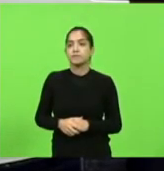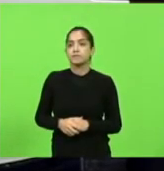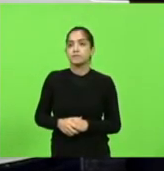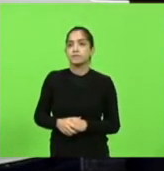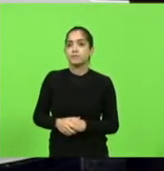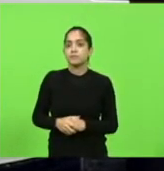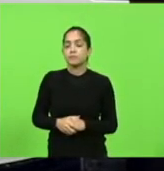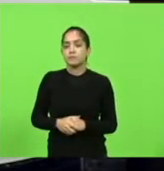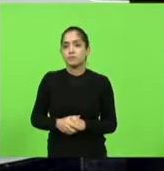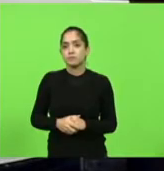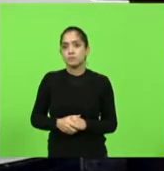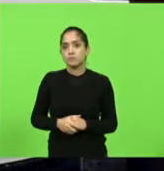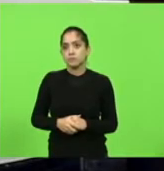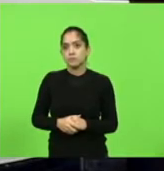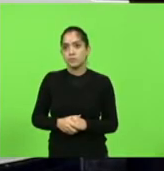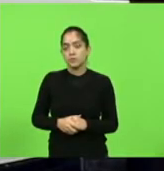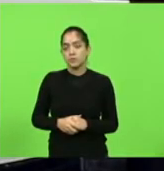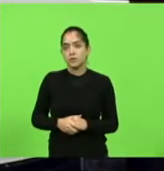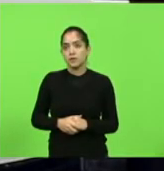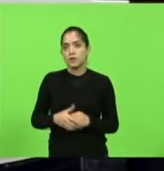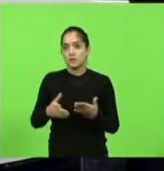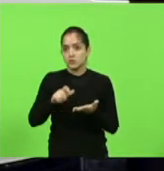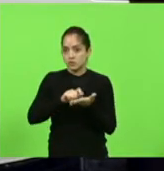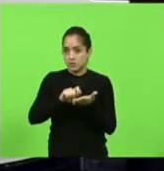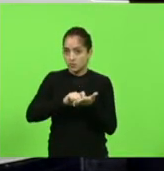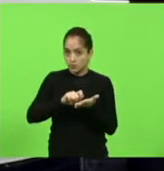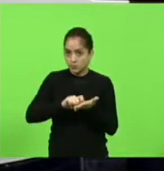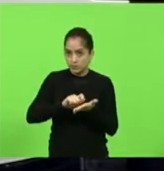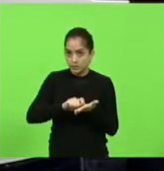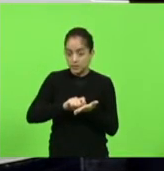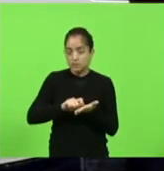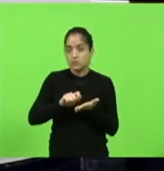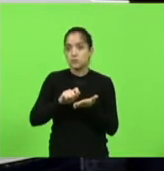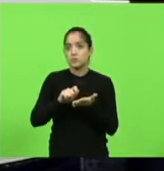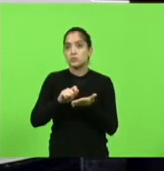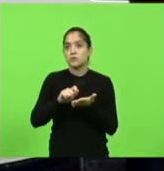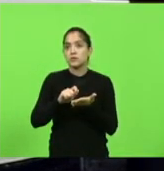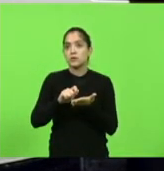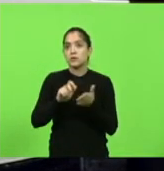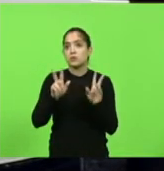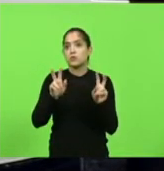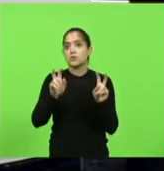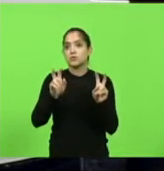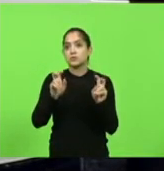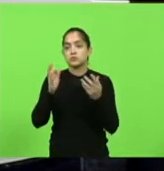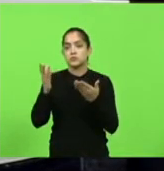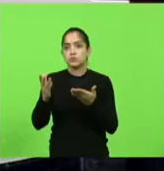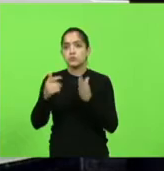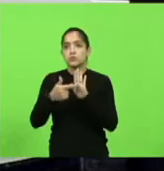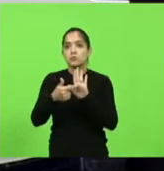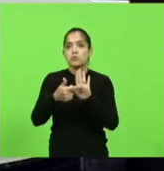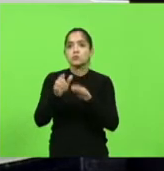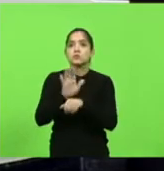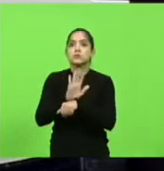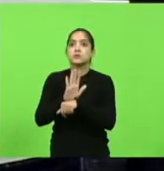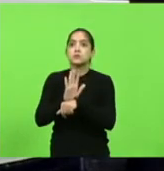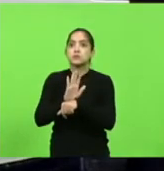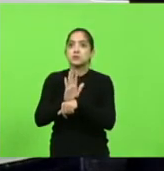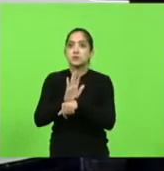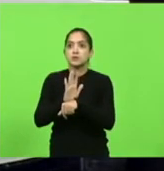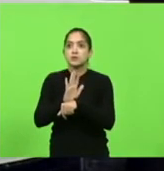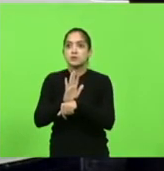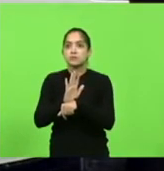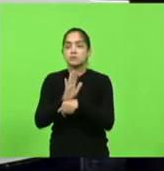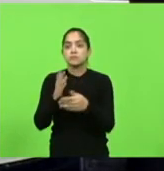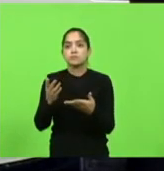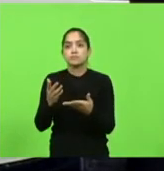E eu tinha anotado também para falar o assunto, inclusive mostrar uns vídeos, mas não vai dar um